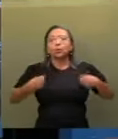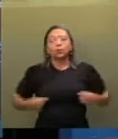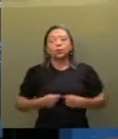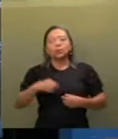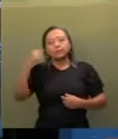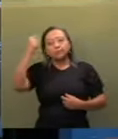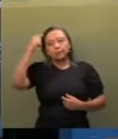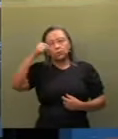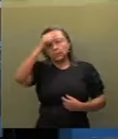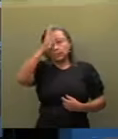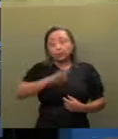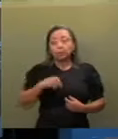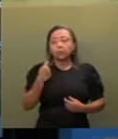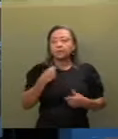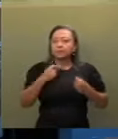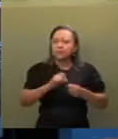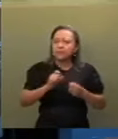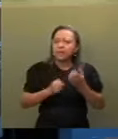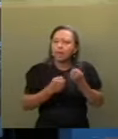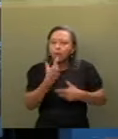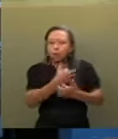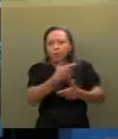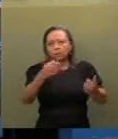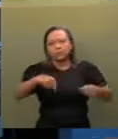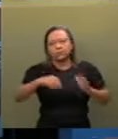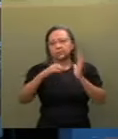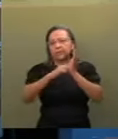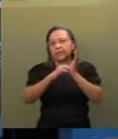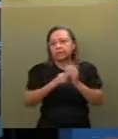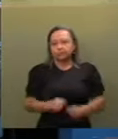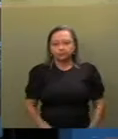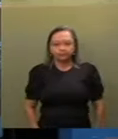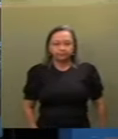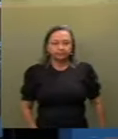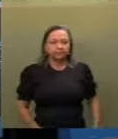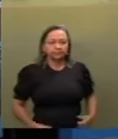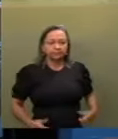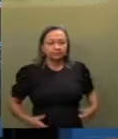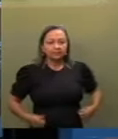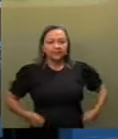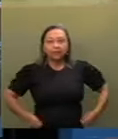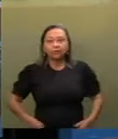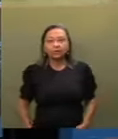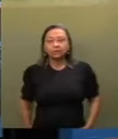que nós precisamos fazer alguma coisa aqui no Senado quanto a isso.